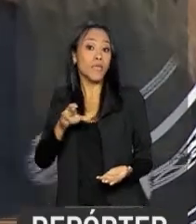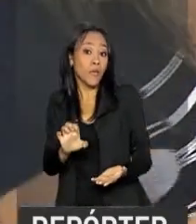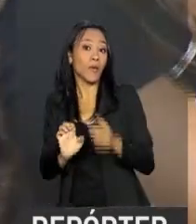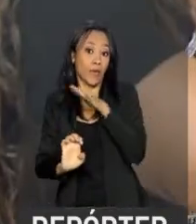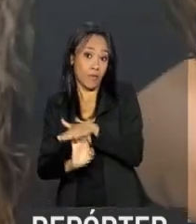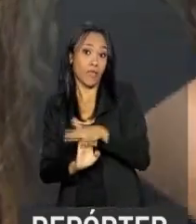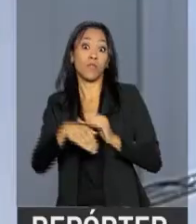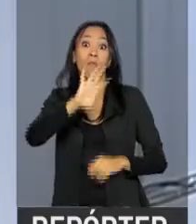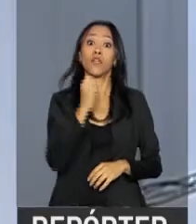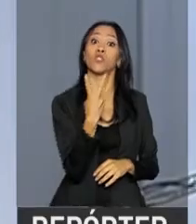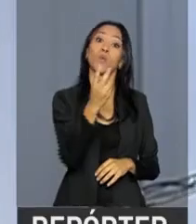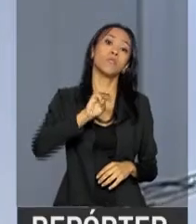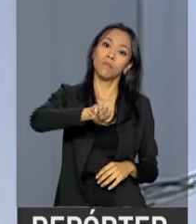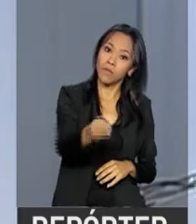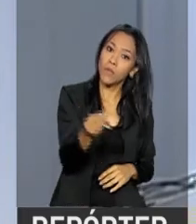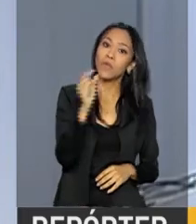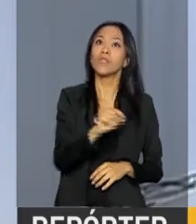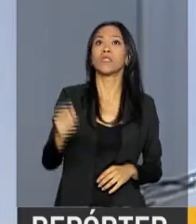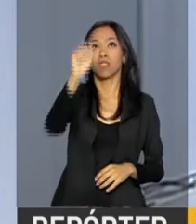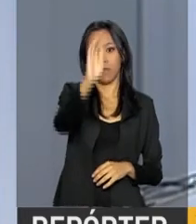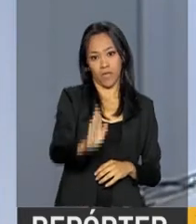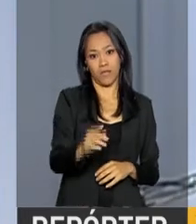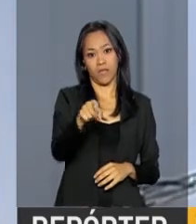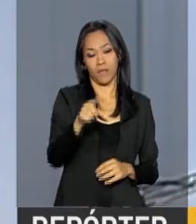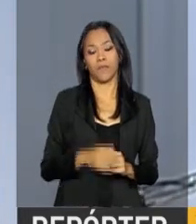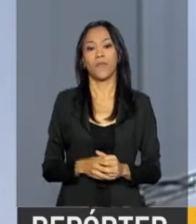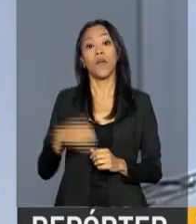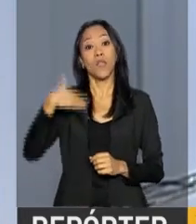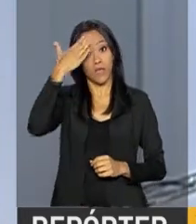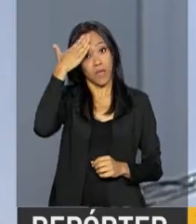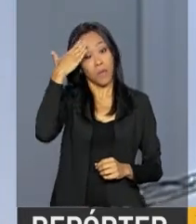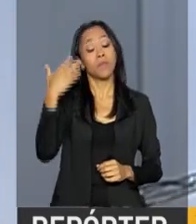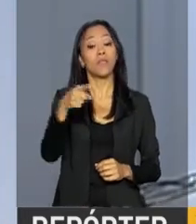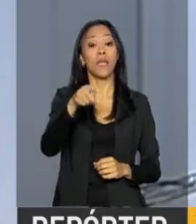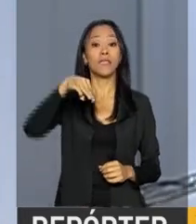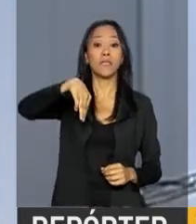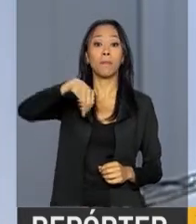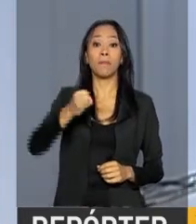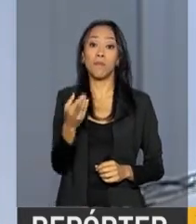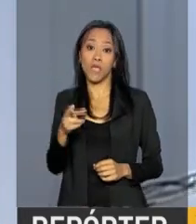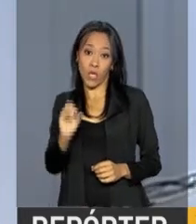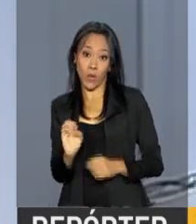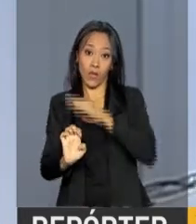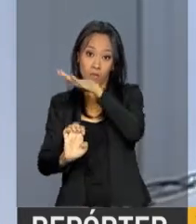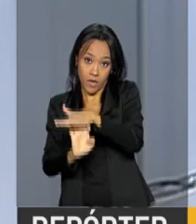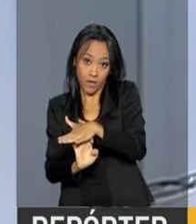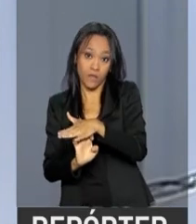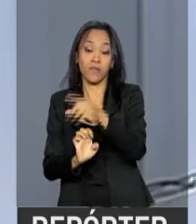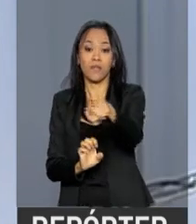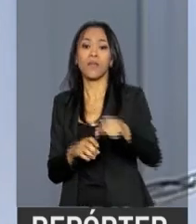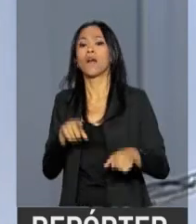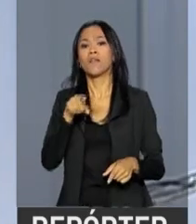em todo o país reconhecemos que as micro e pequenas empresas foram protagonistas como muito bem colocado na